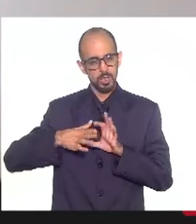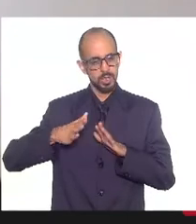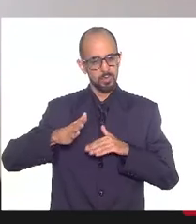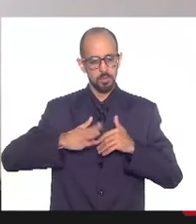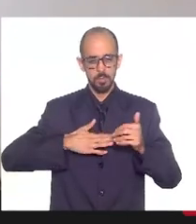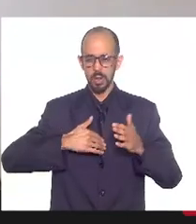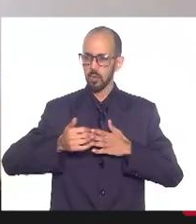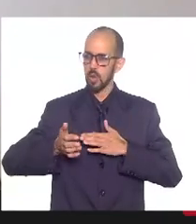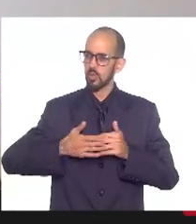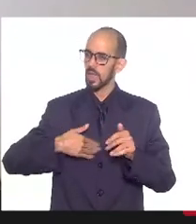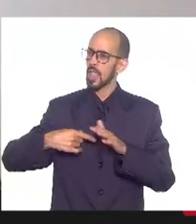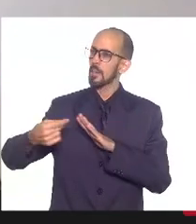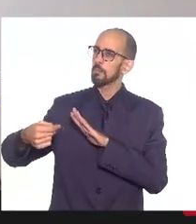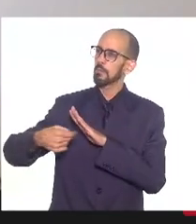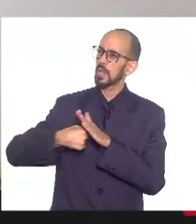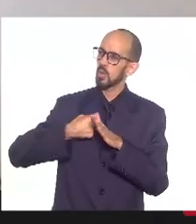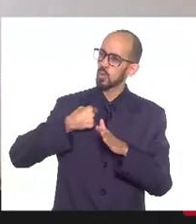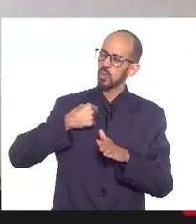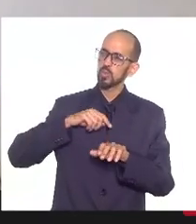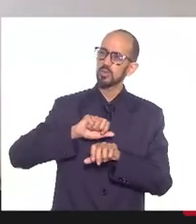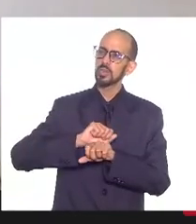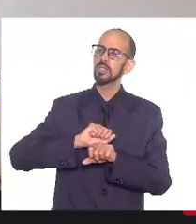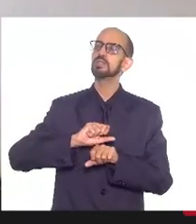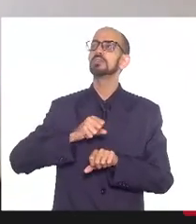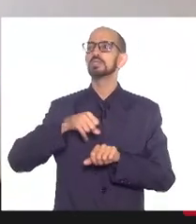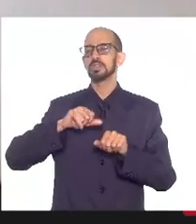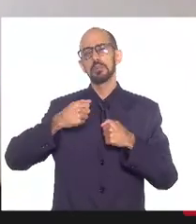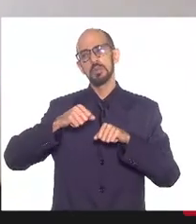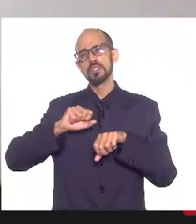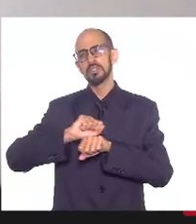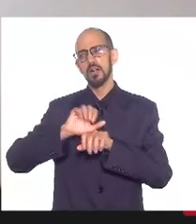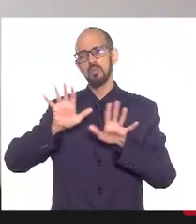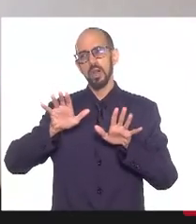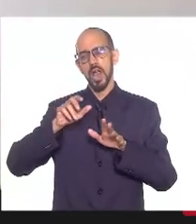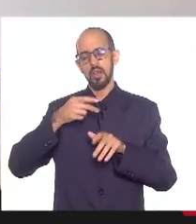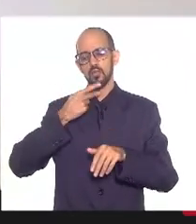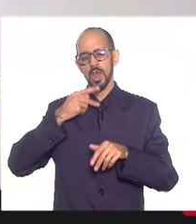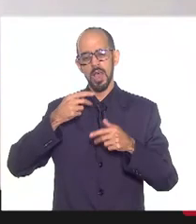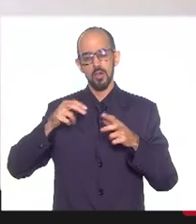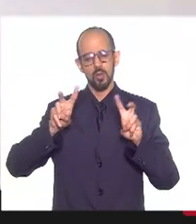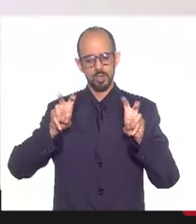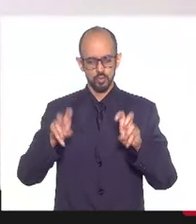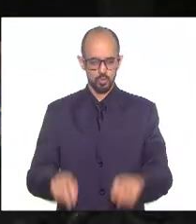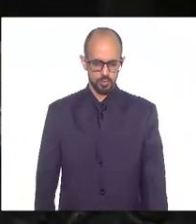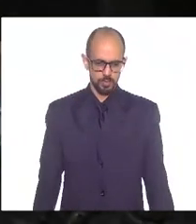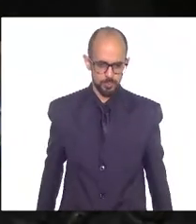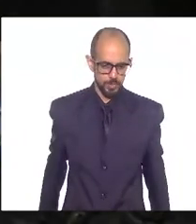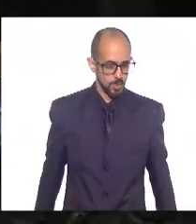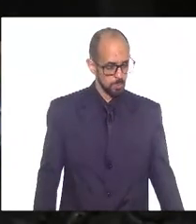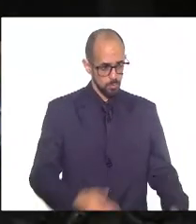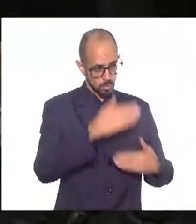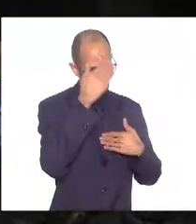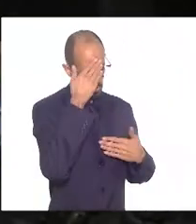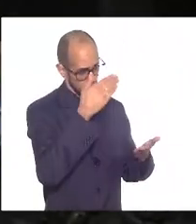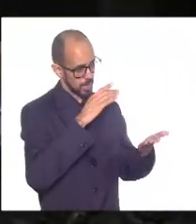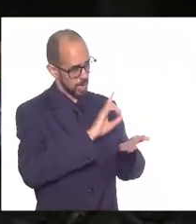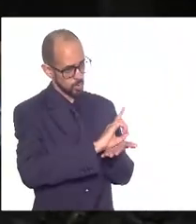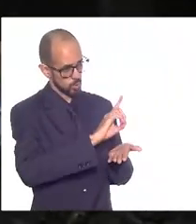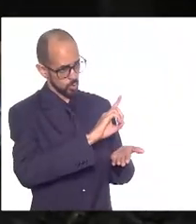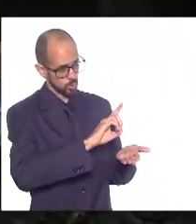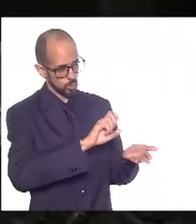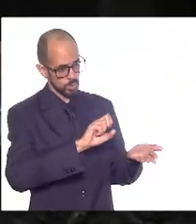ulteriores esclarecimentos e perguntas dos senhores deputados. Obrigado, doutora Silvia da